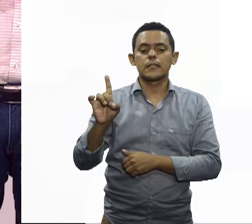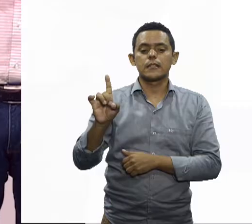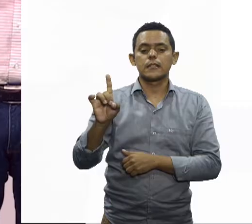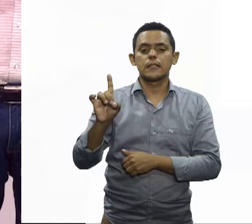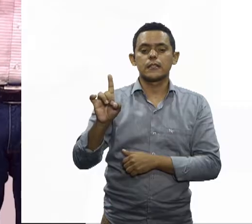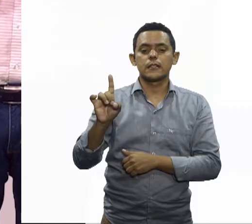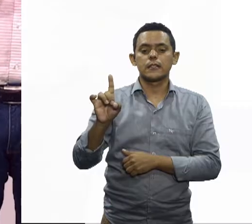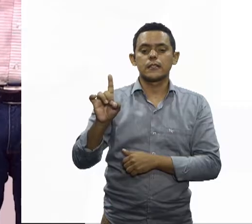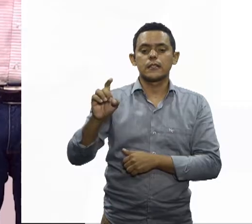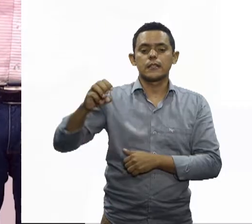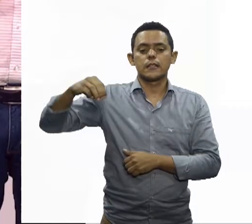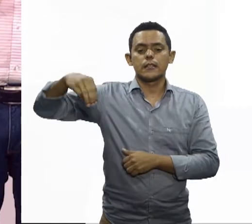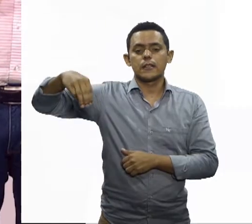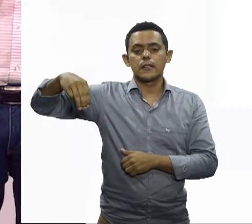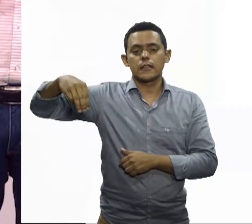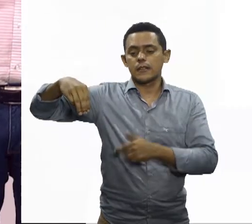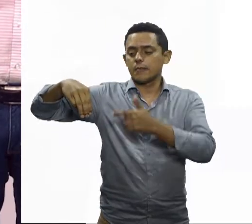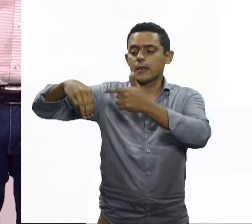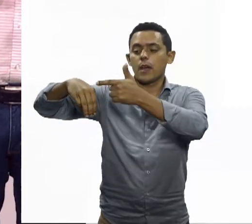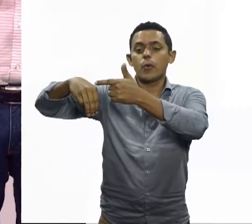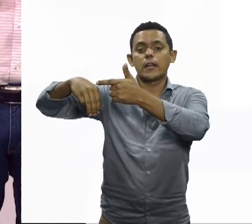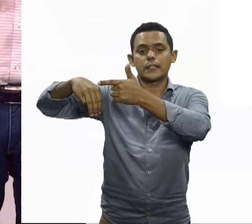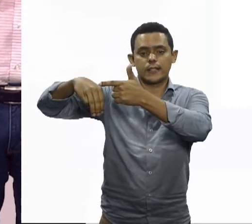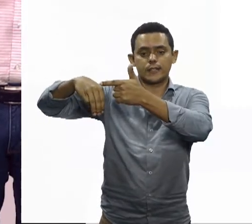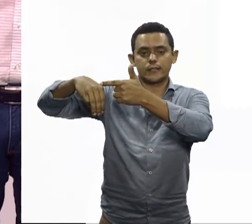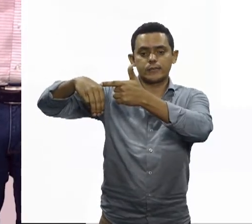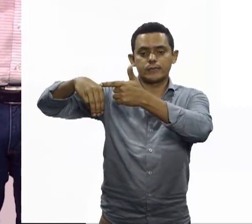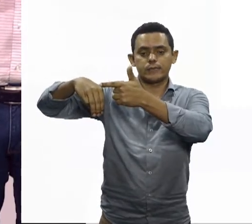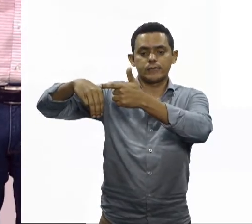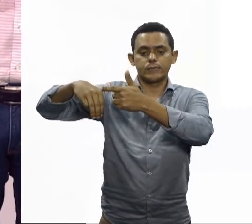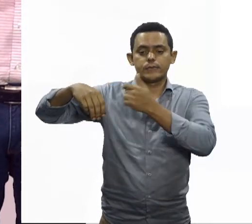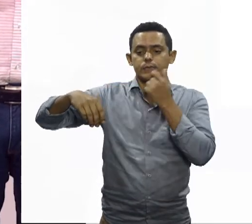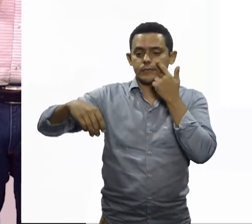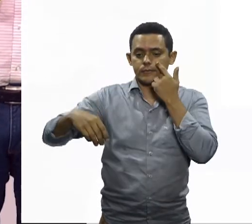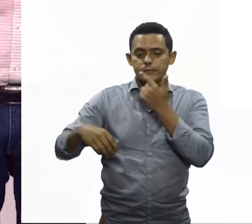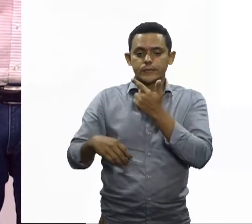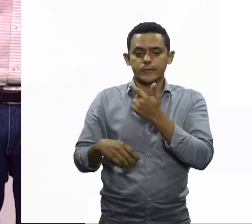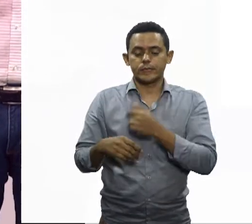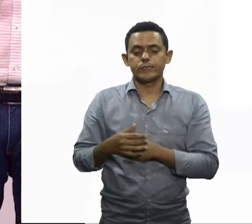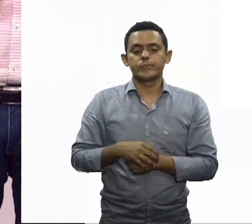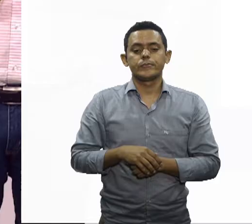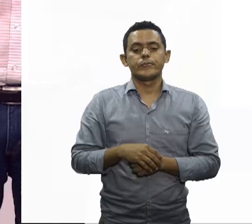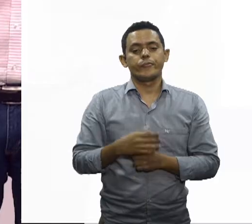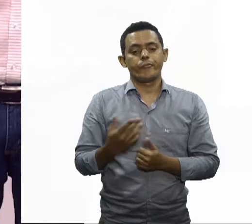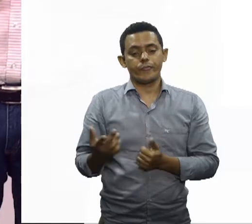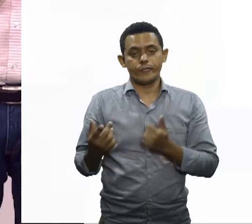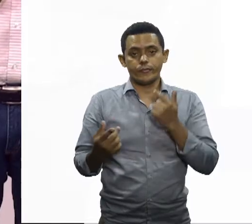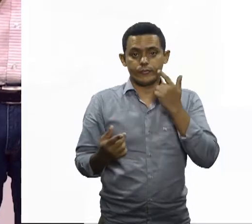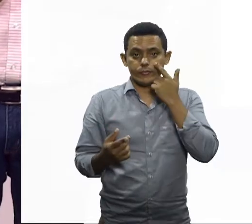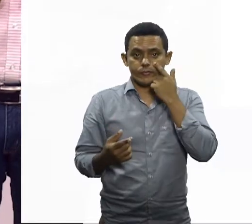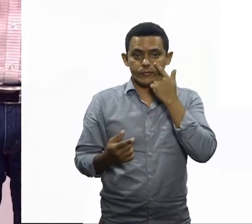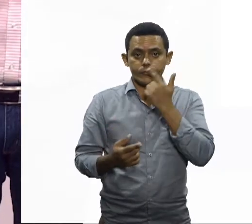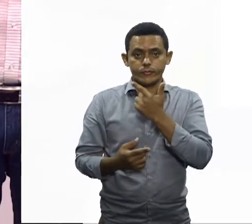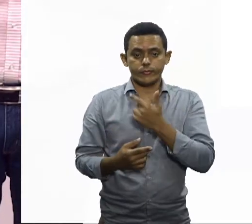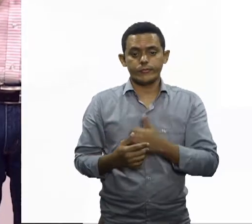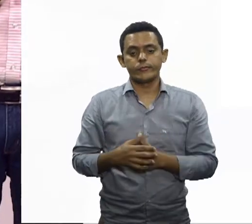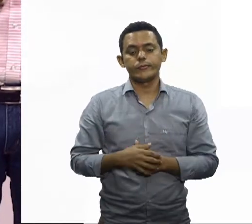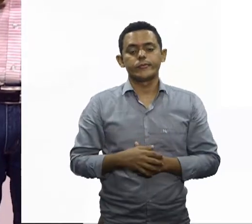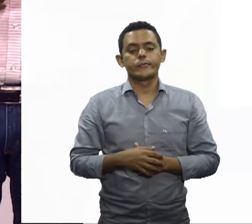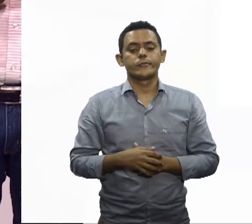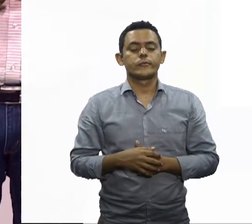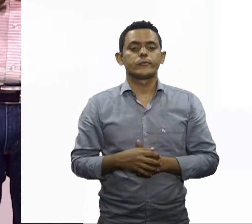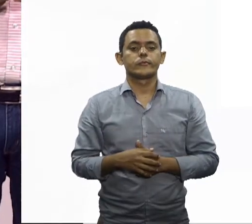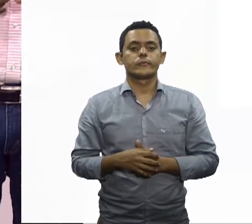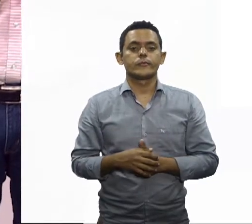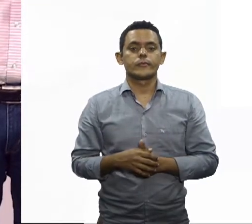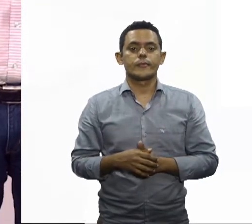de base vai ser o metro ao quadrado, depois você tem o decâmetro, decímetro ao quadrado, que diga, centímetro ao quadrado e